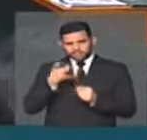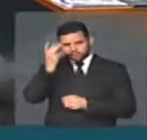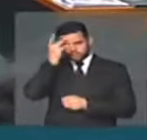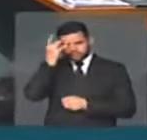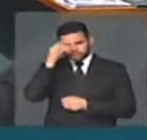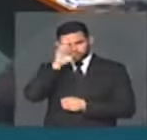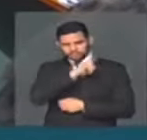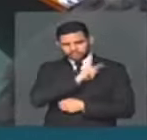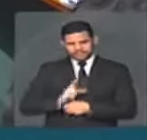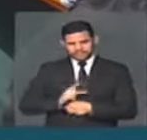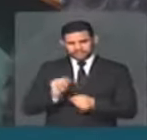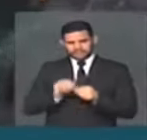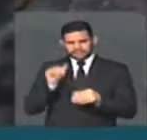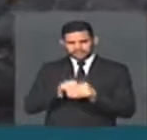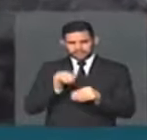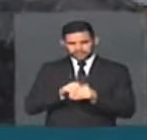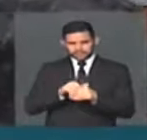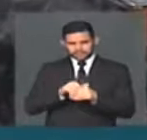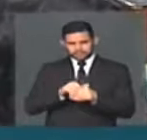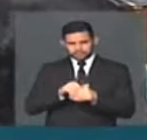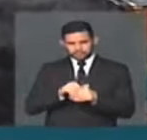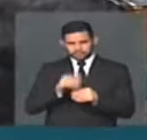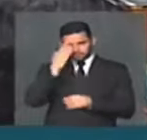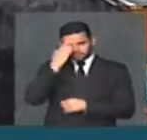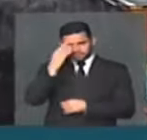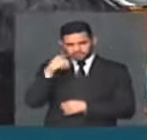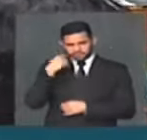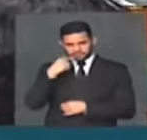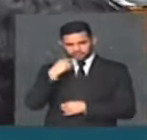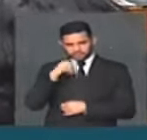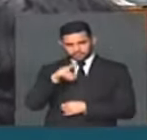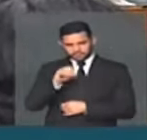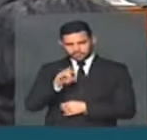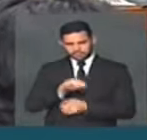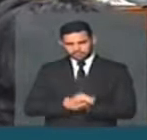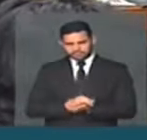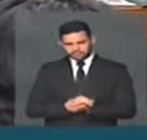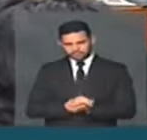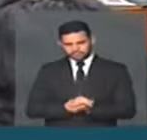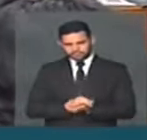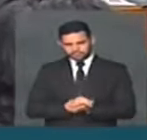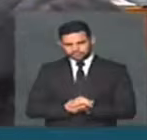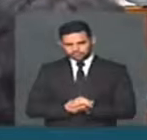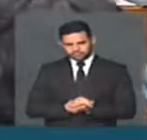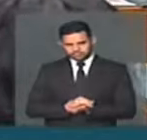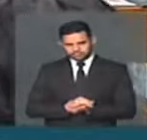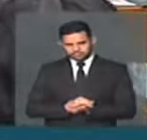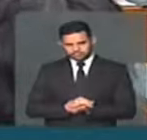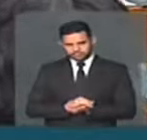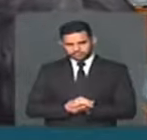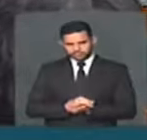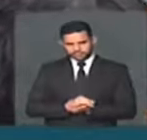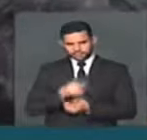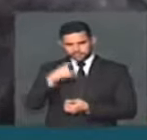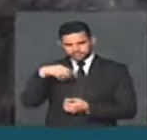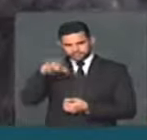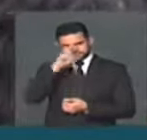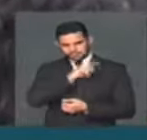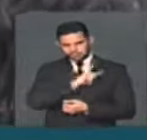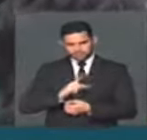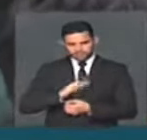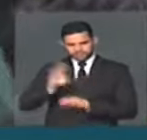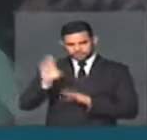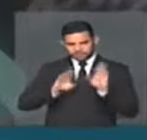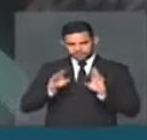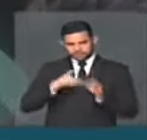racional, presidente, do que fazer uma votação como essa? Muito obrigado, deputado. Por isso nós votamos a favor do deputado Jordi. Deputado Vitor Valim.